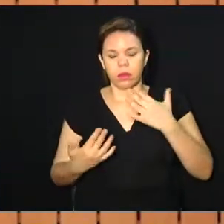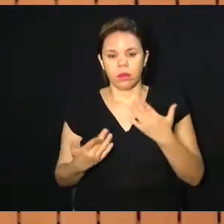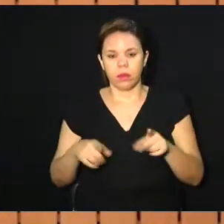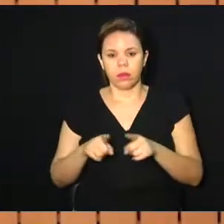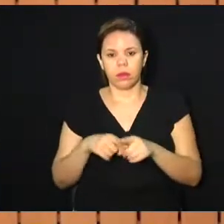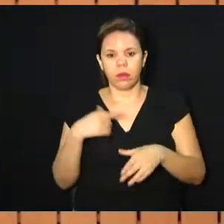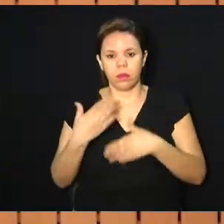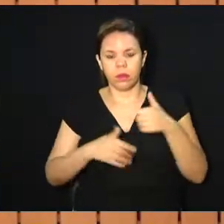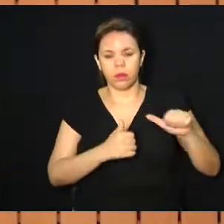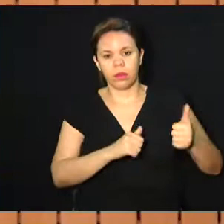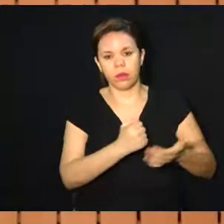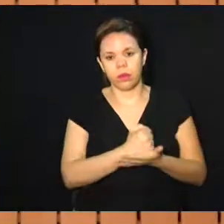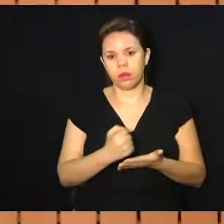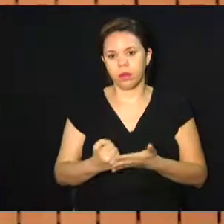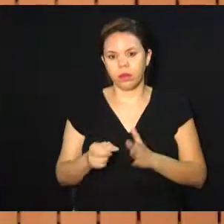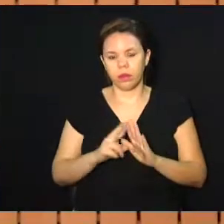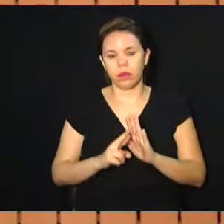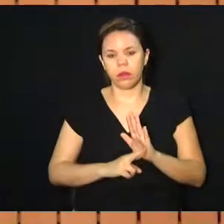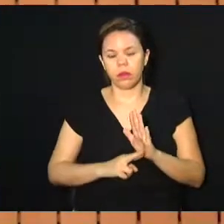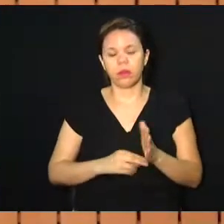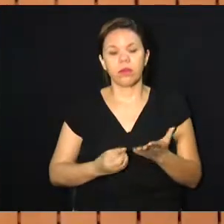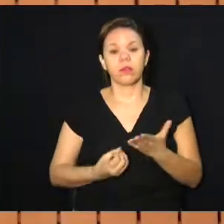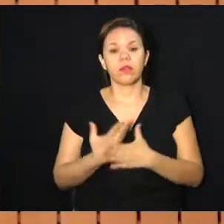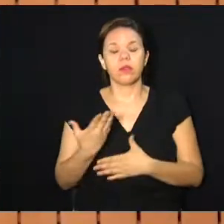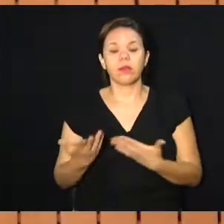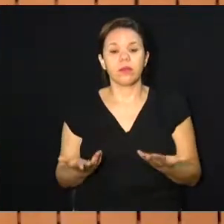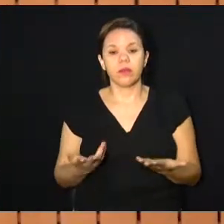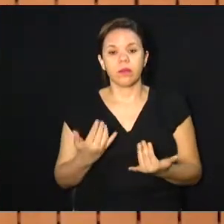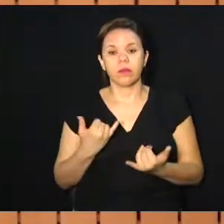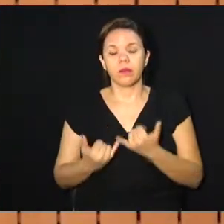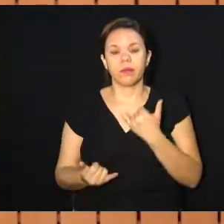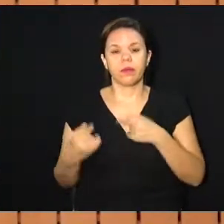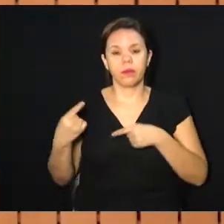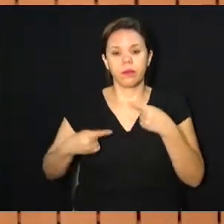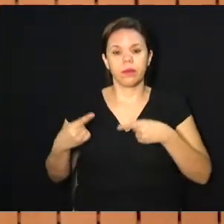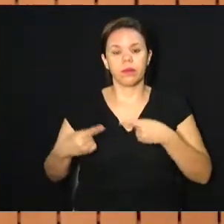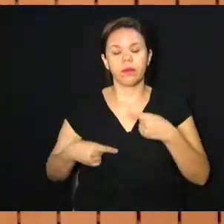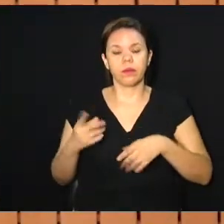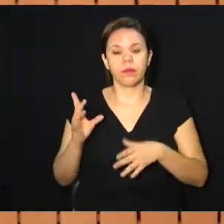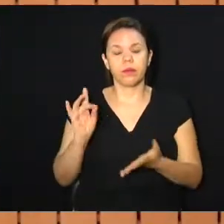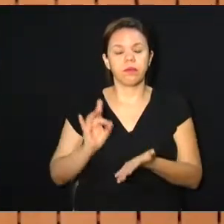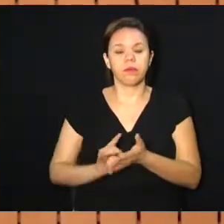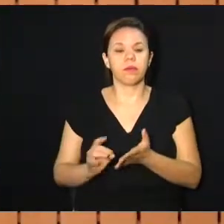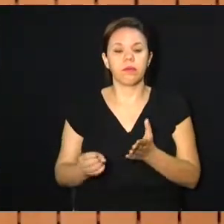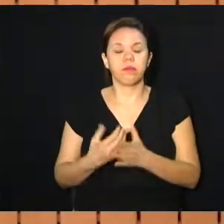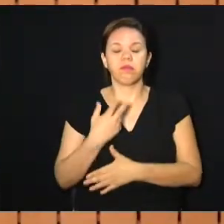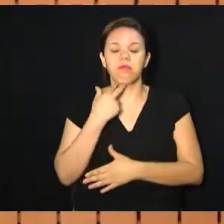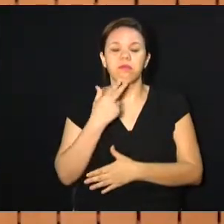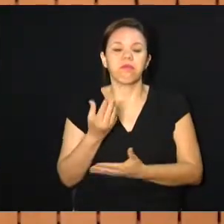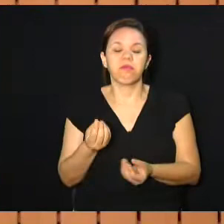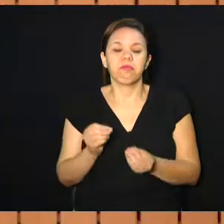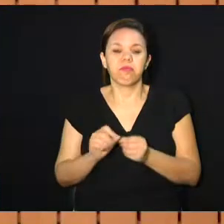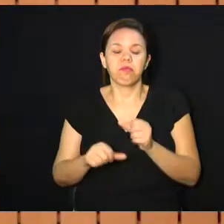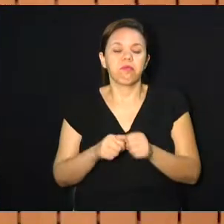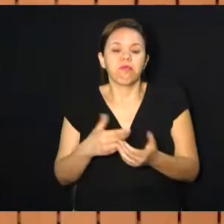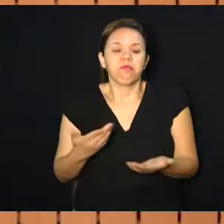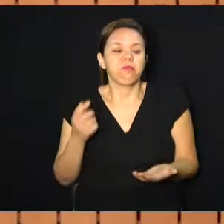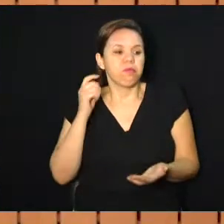processo de licitação, a gente está discutindo as regras do jogo. E me parece que o debate é sempre assim, está consolidado, não tem